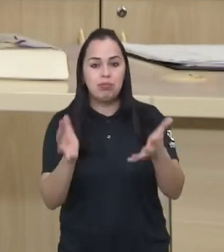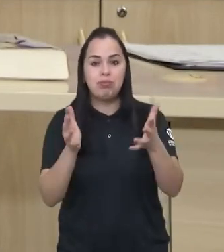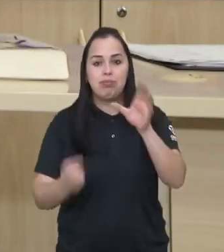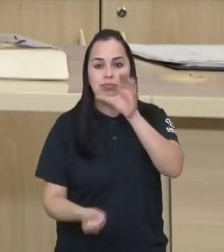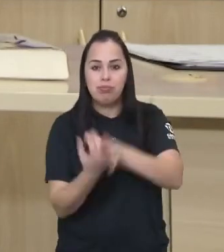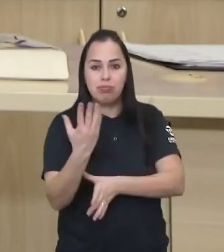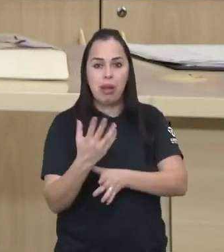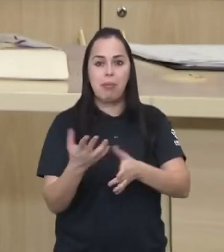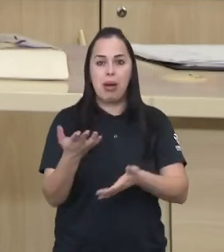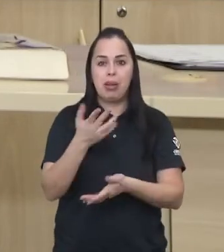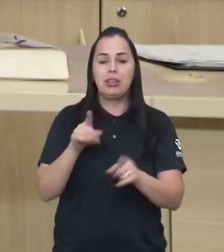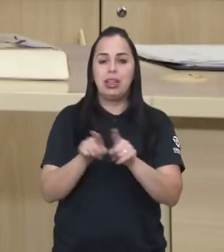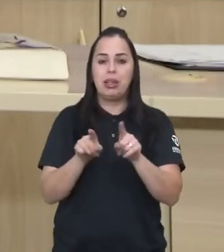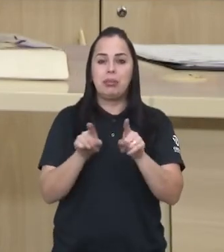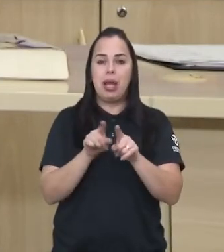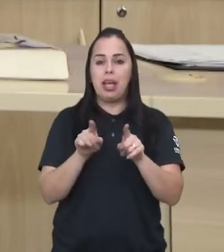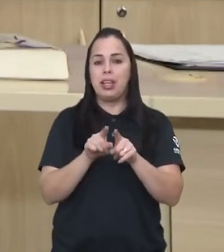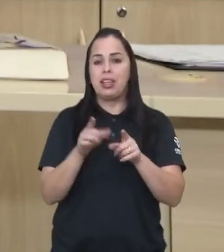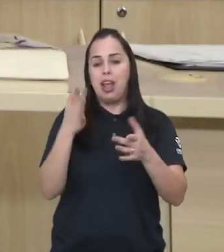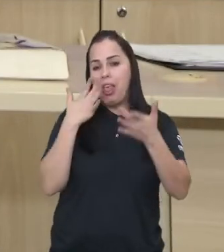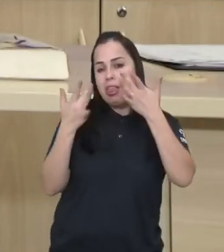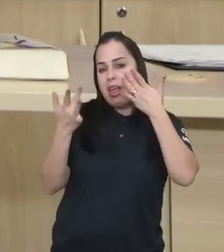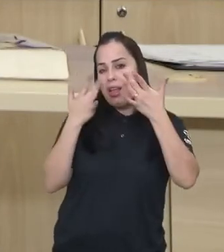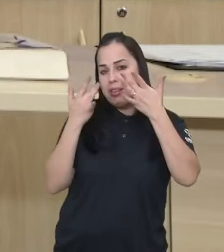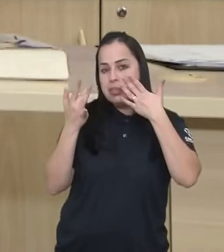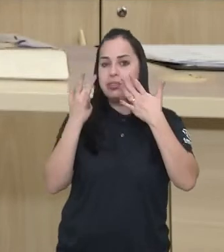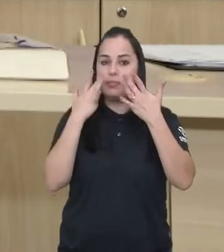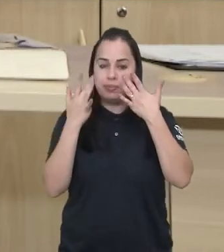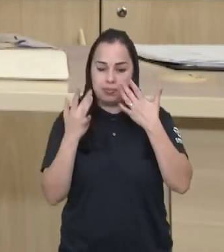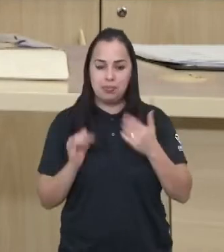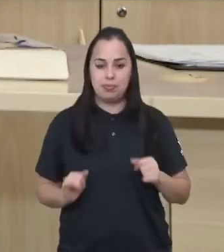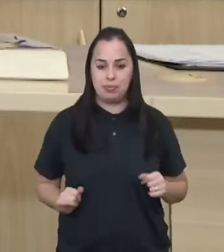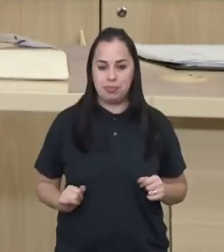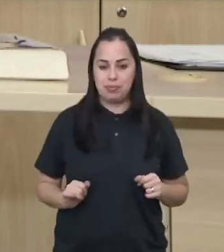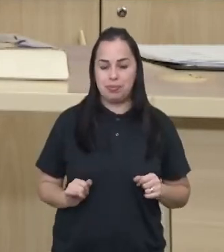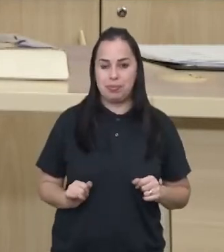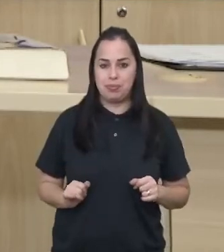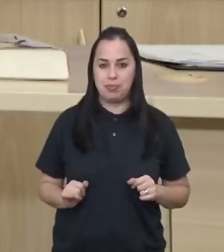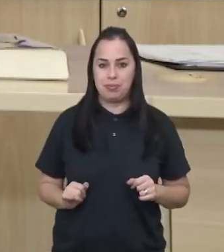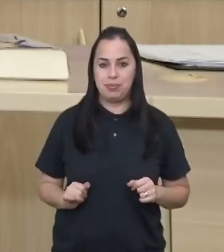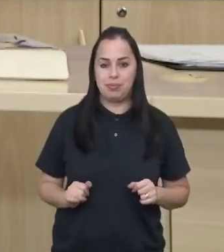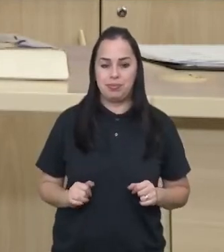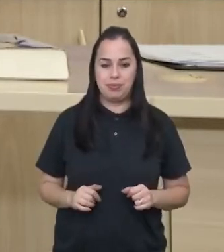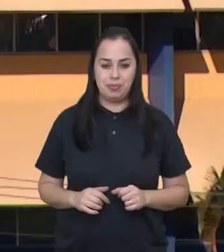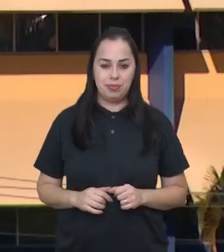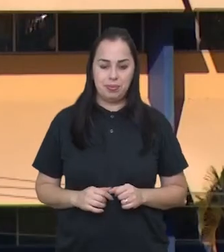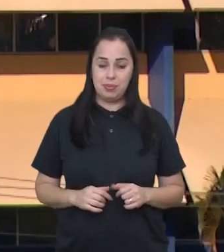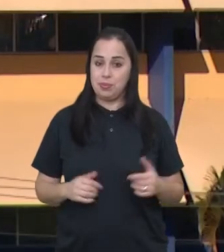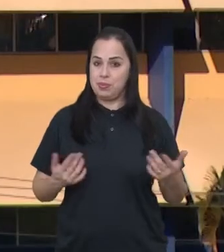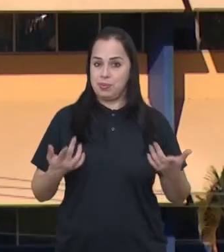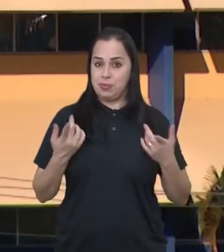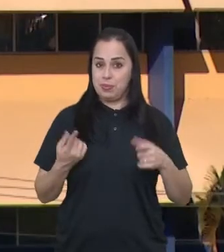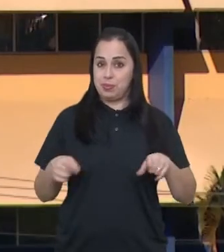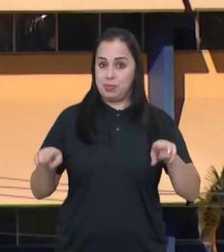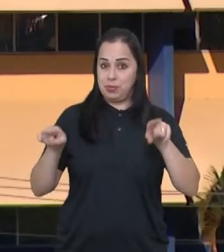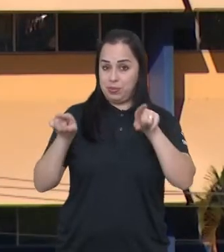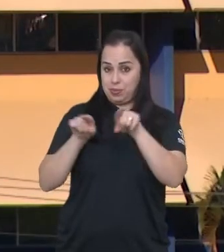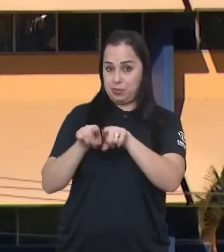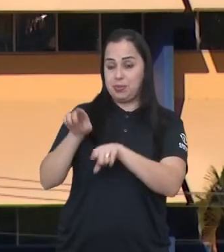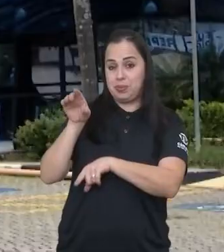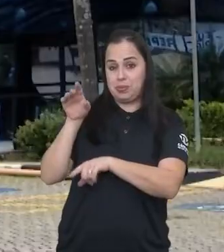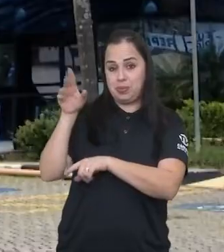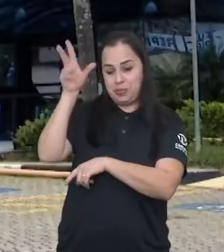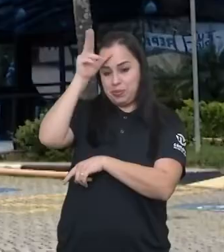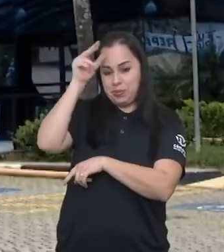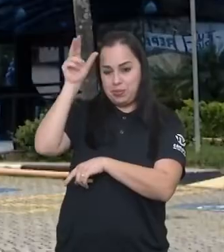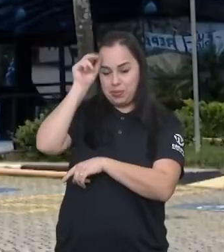só a circulação, mas a criação dessa produção artística cênica daqui de São José dos Campos. Em parceria com o Poder